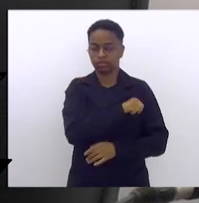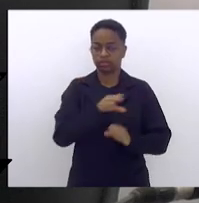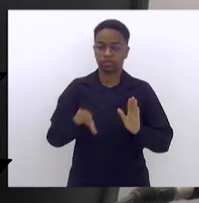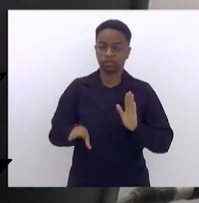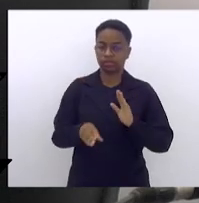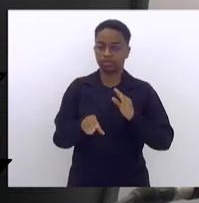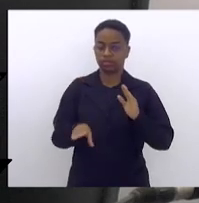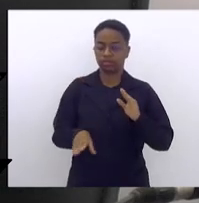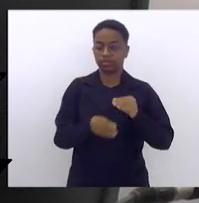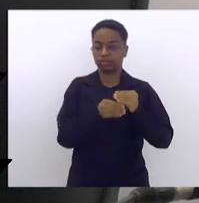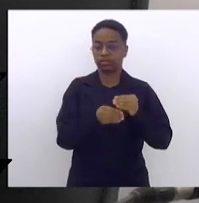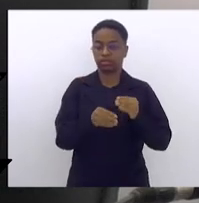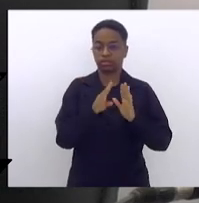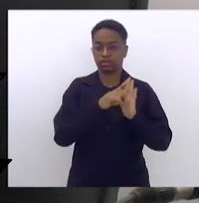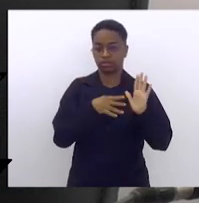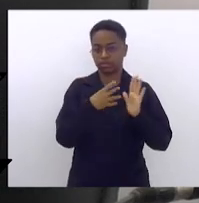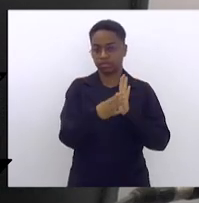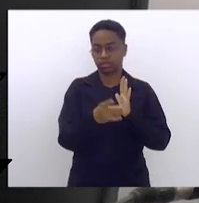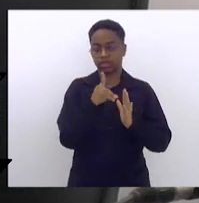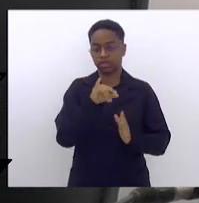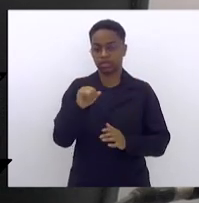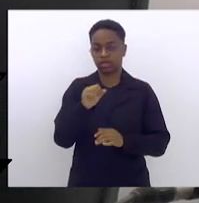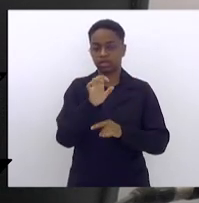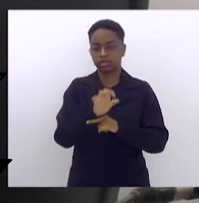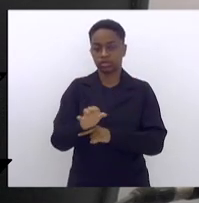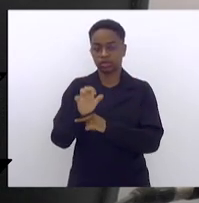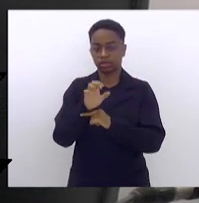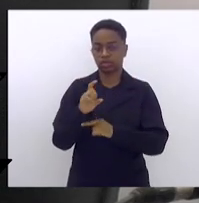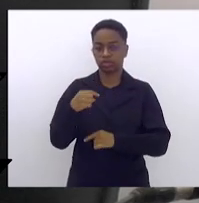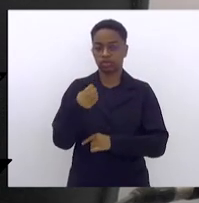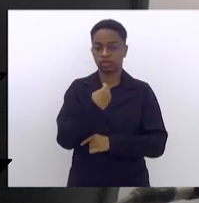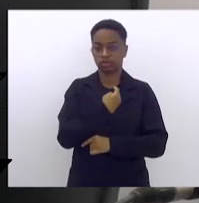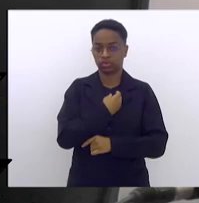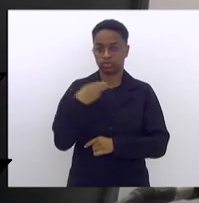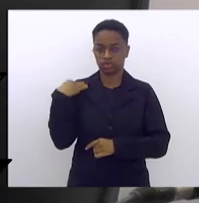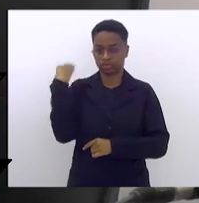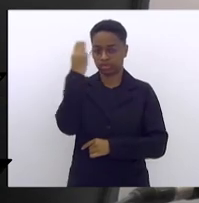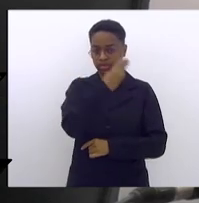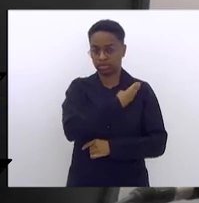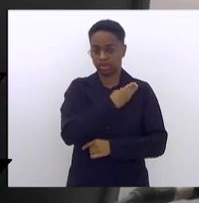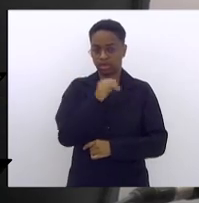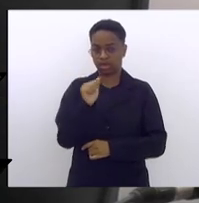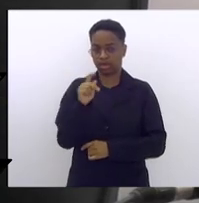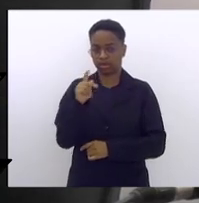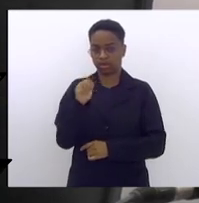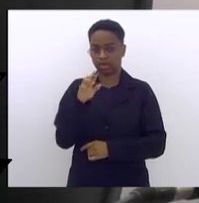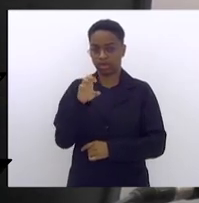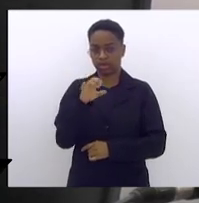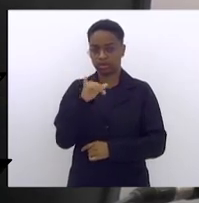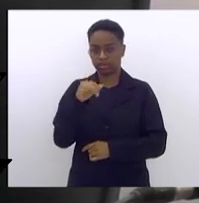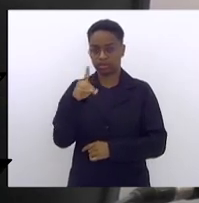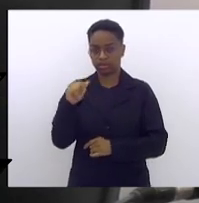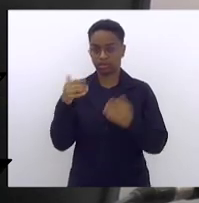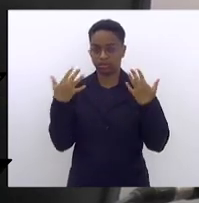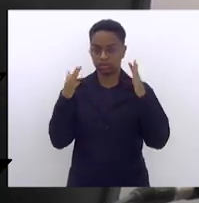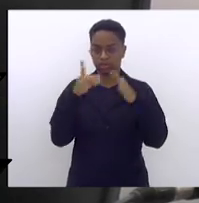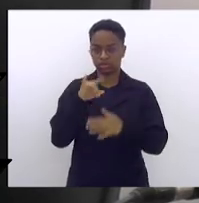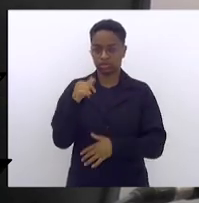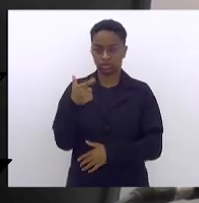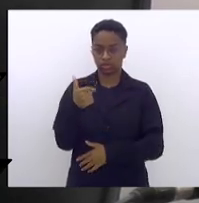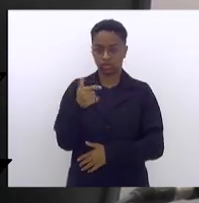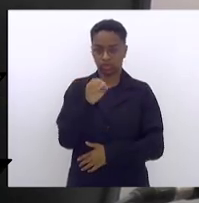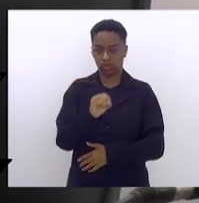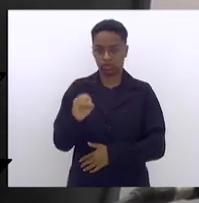no calendário oficial do Estado do Rio de Janeiro o Dia Estadual de Nossa Senhora Aparecida, a ser comemorado anualmente no dia 12 de outubro, para parecer, deputado Fred